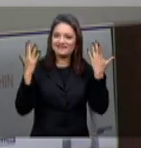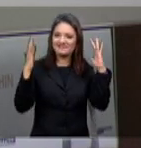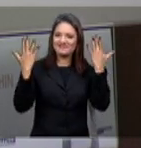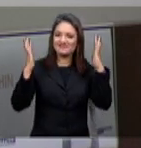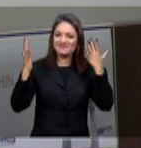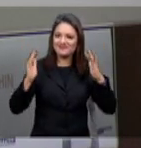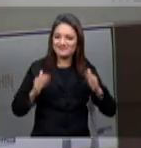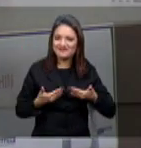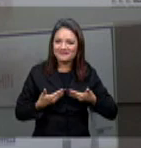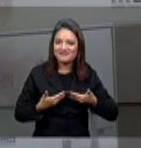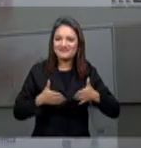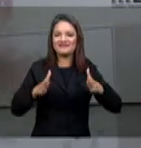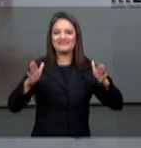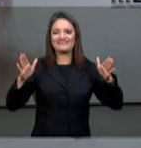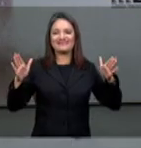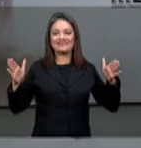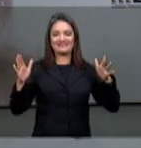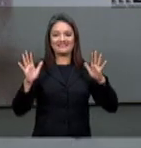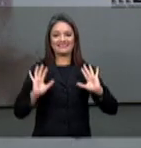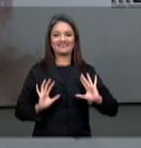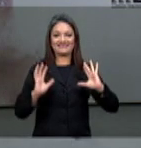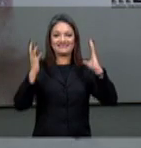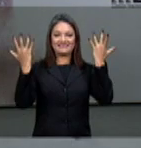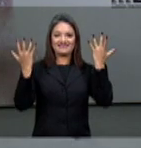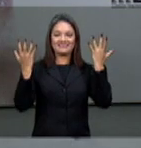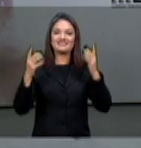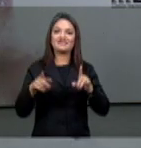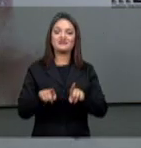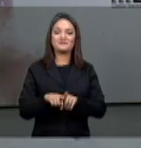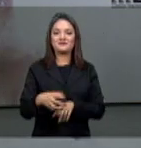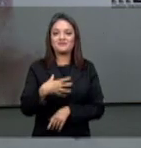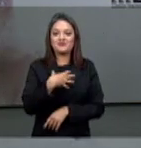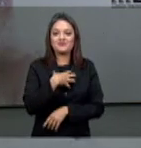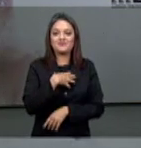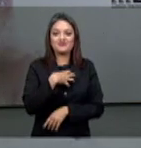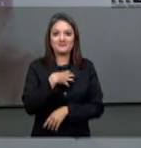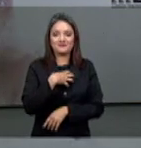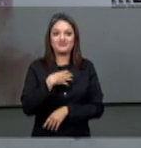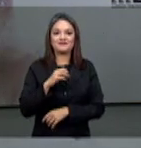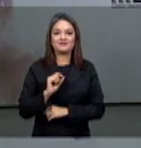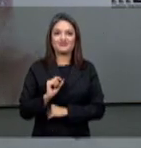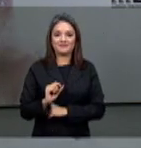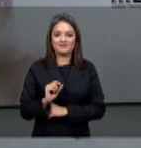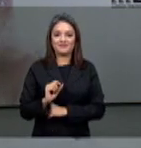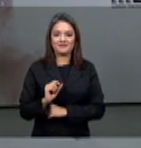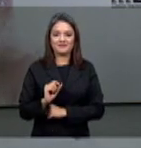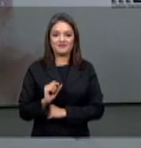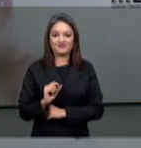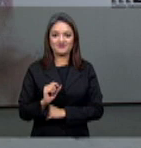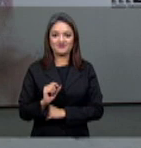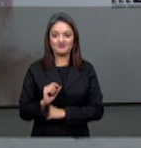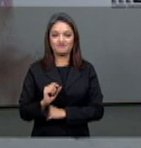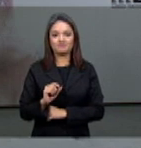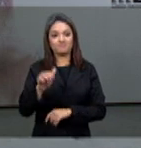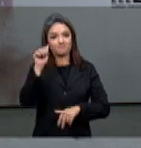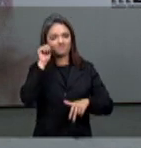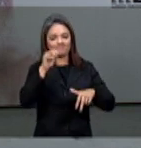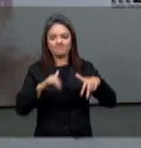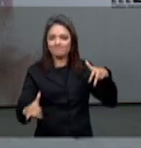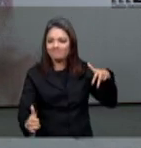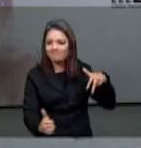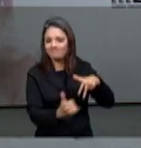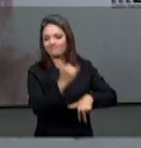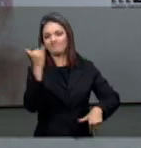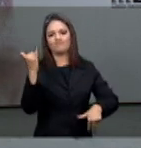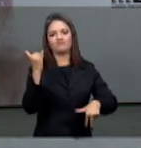momento bom e com o sentimento de que a voz das vítimas de